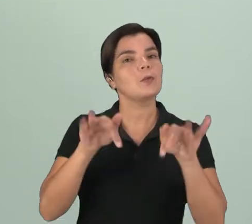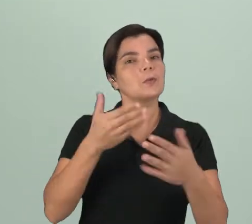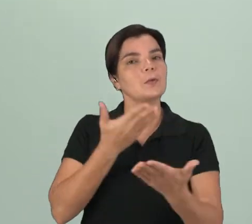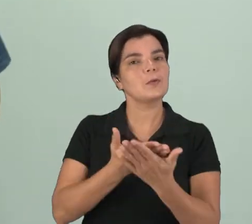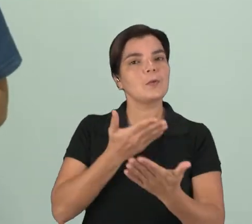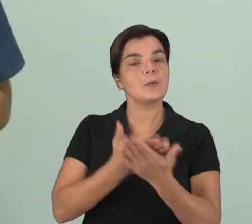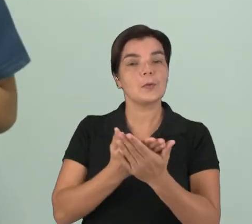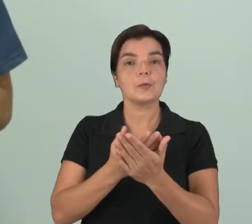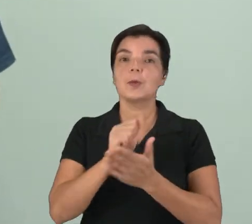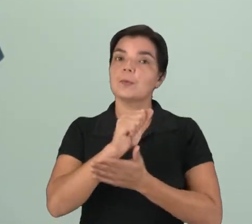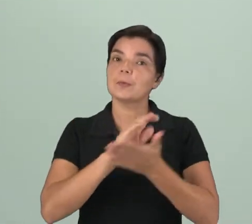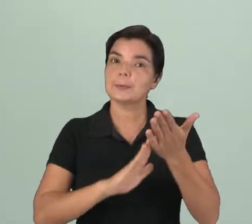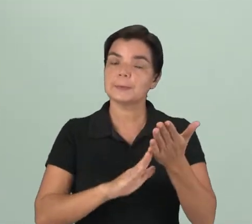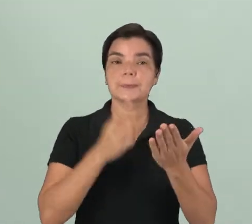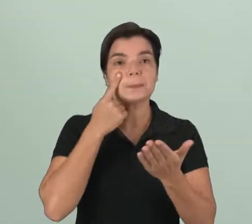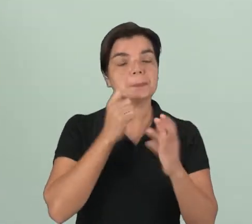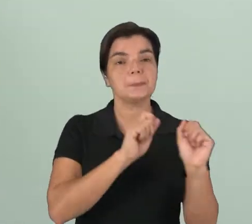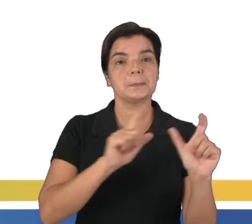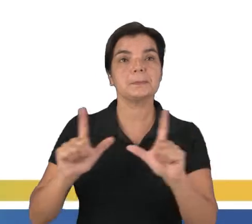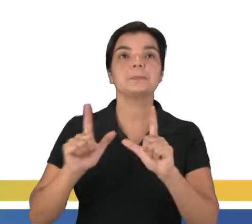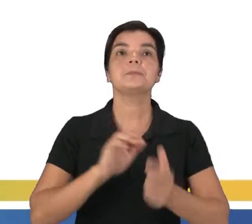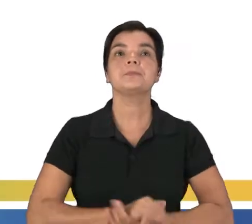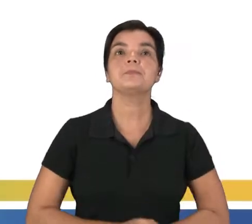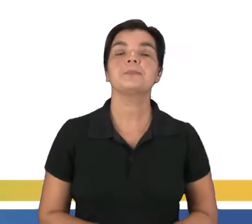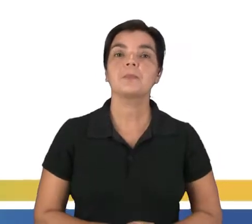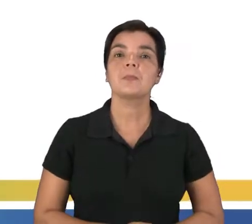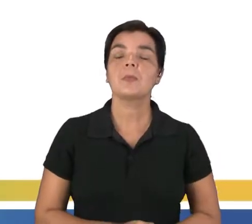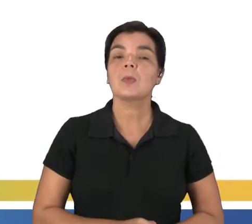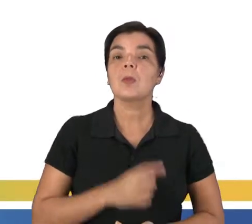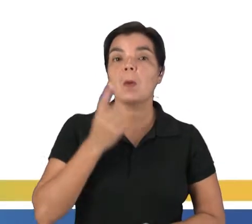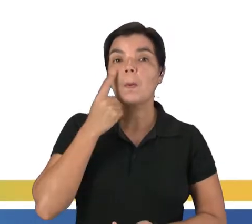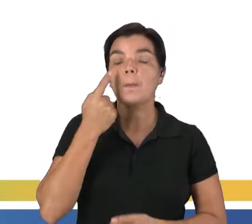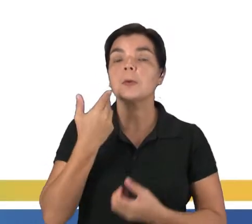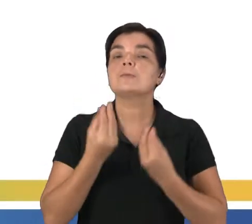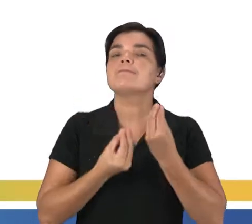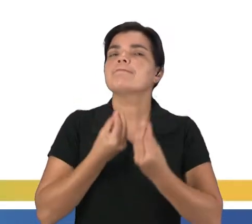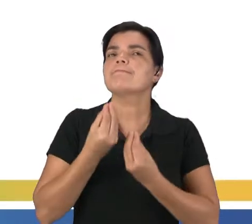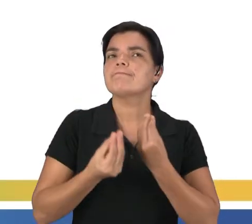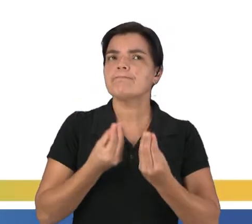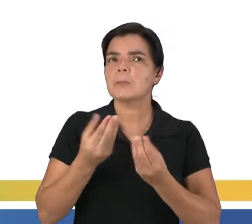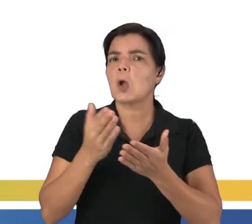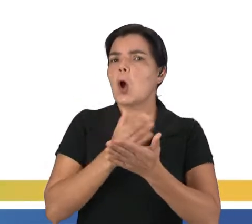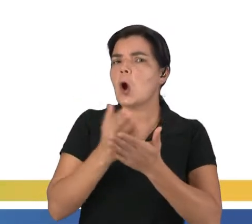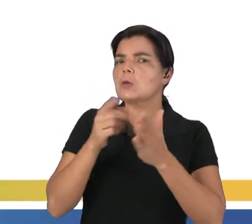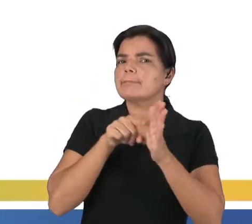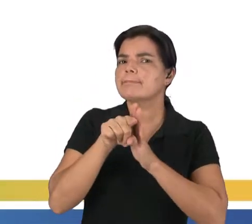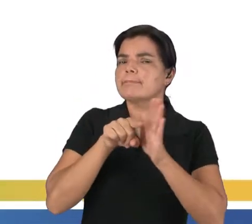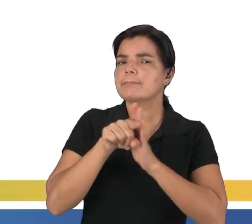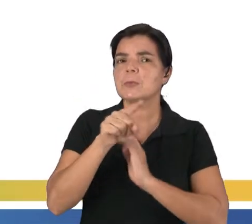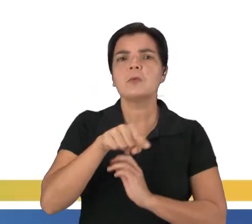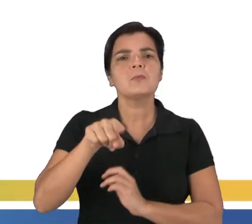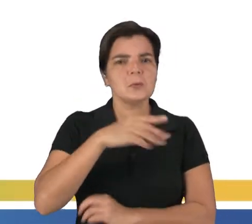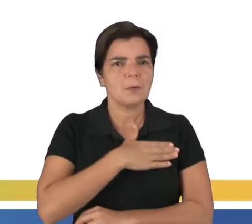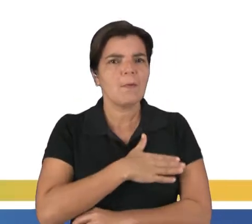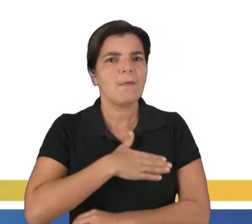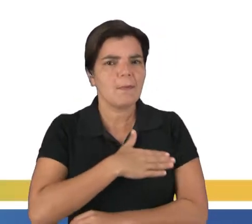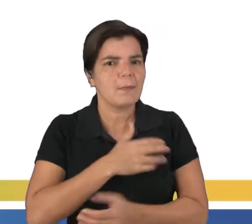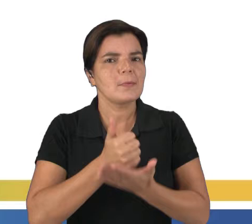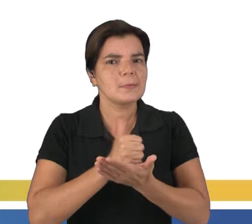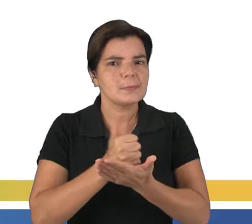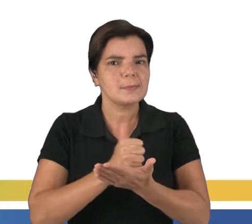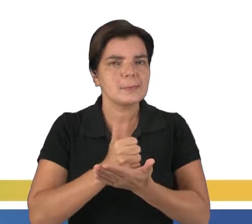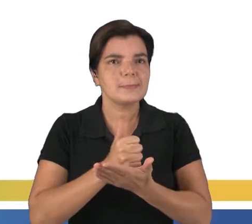aula a gente tem um exercitando. Então vamos lá. Para começo de conversa, nós temos algumas perguntas. Você gosta de